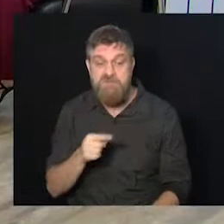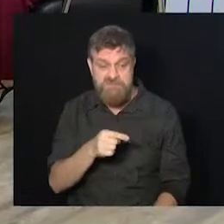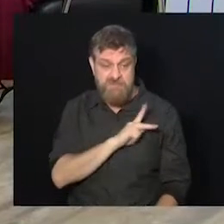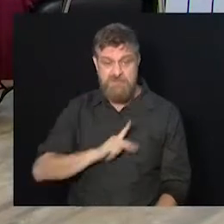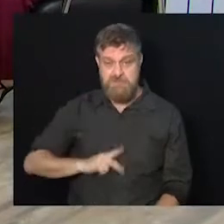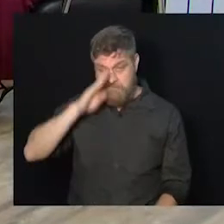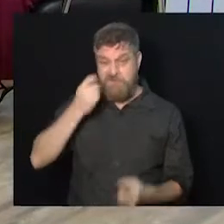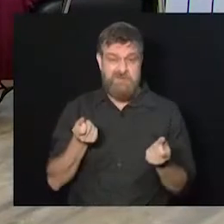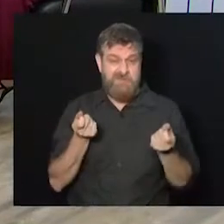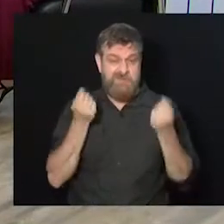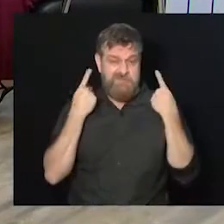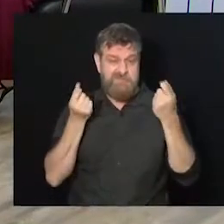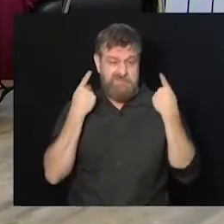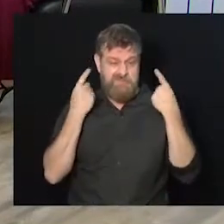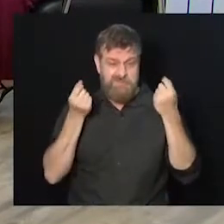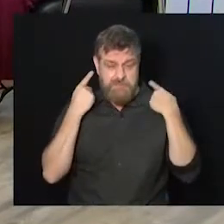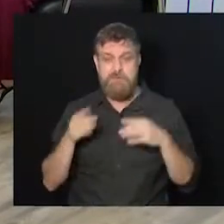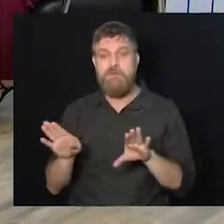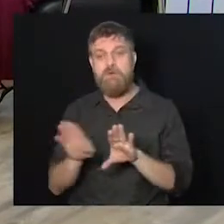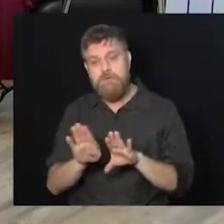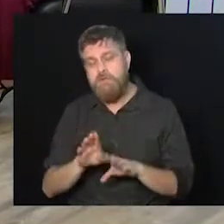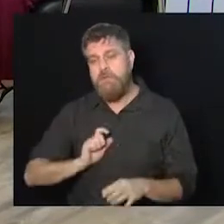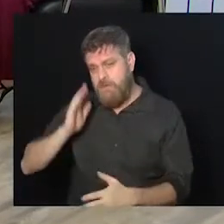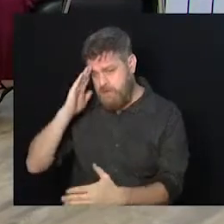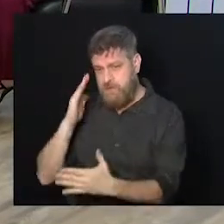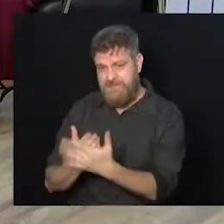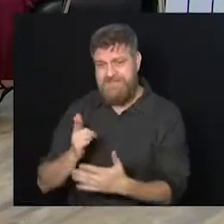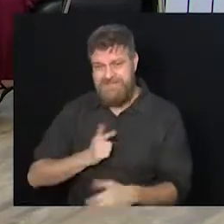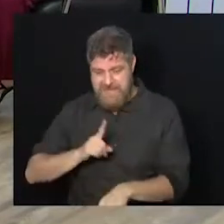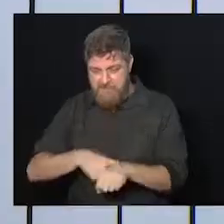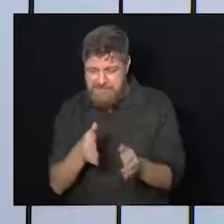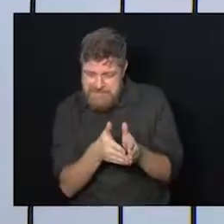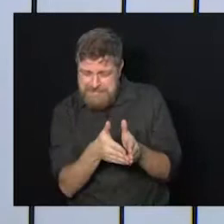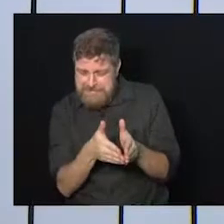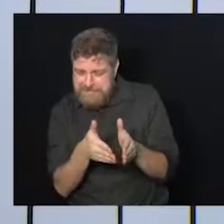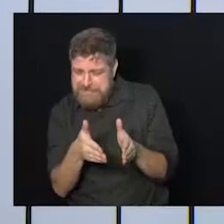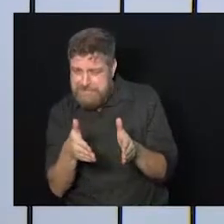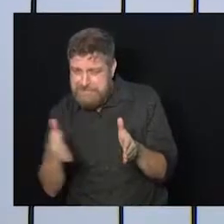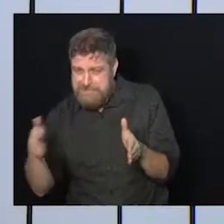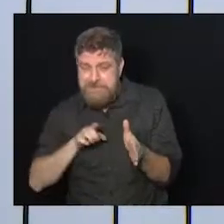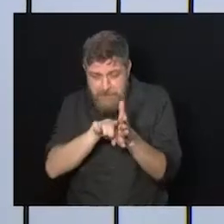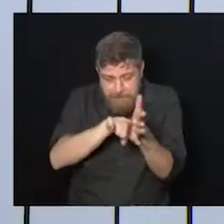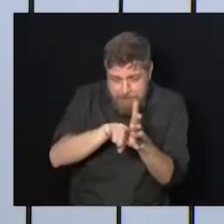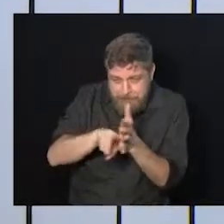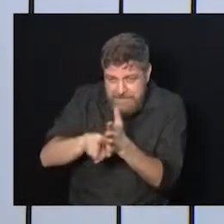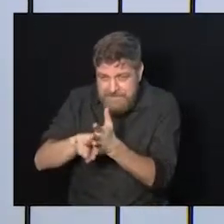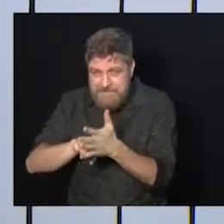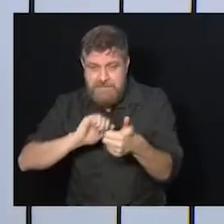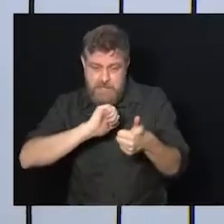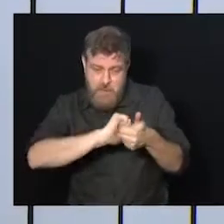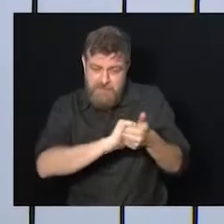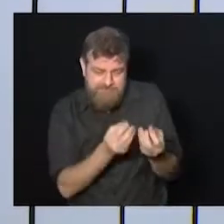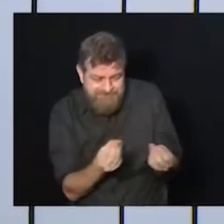acho que a gente faz... No momento que a ciência também passa por uma fase peculiar, A gente faz aqui pesquisa de qualidade,